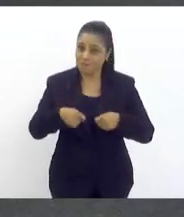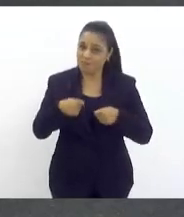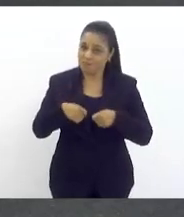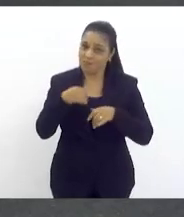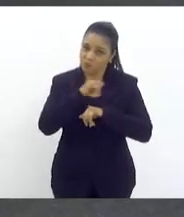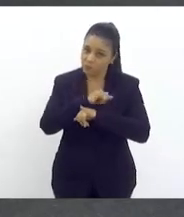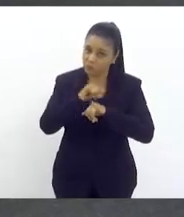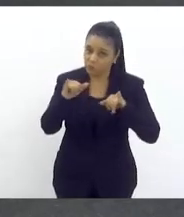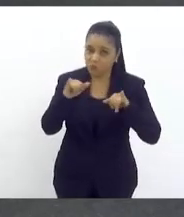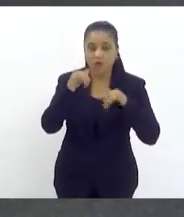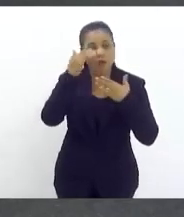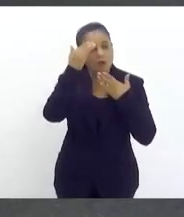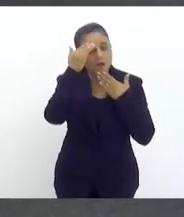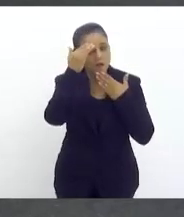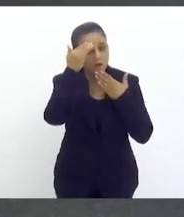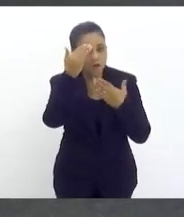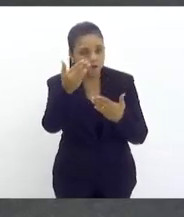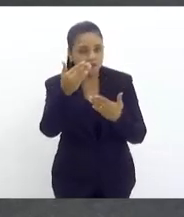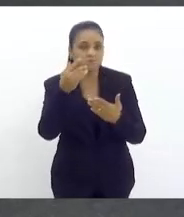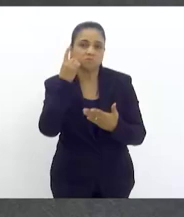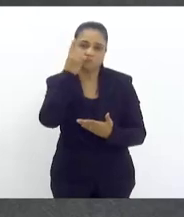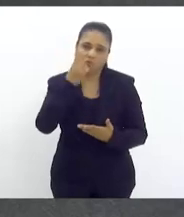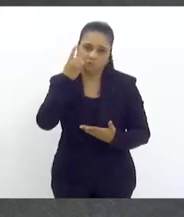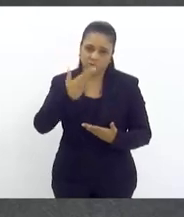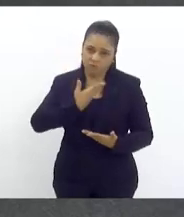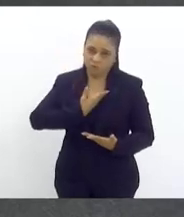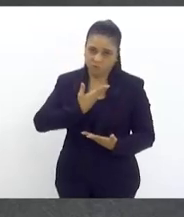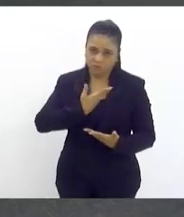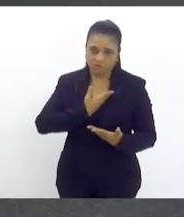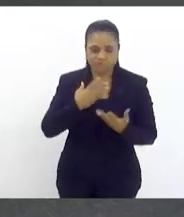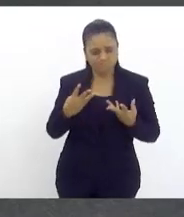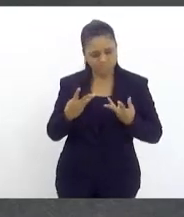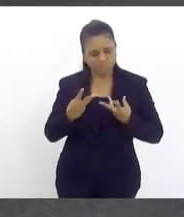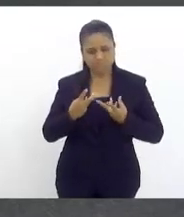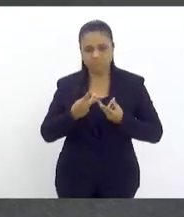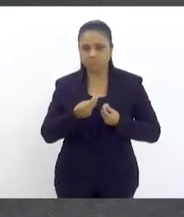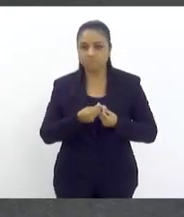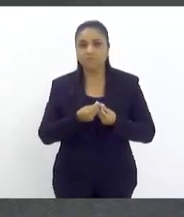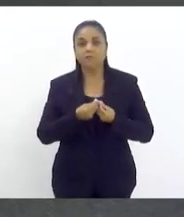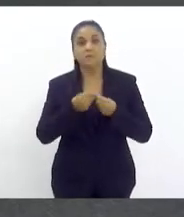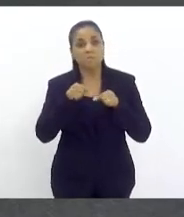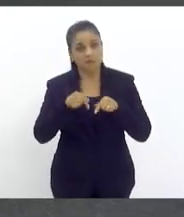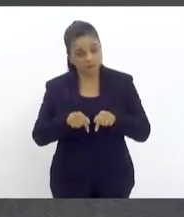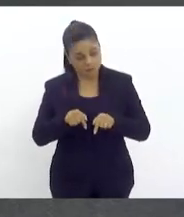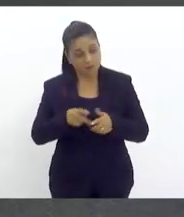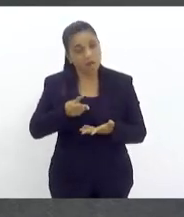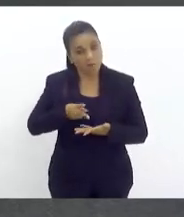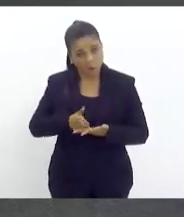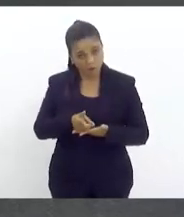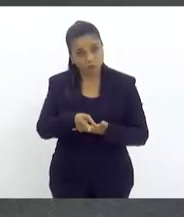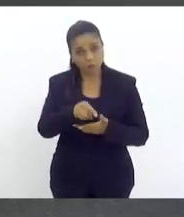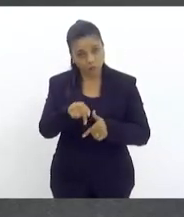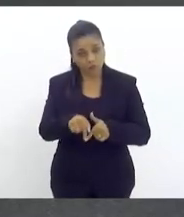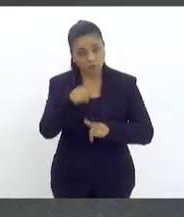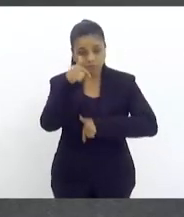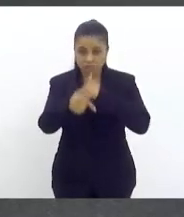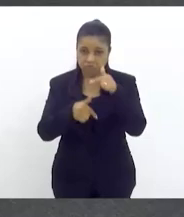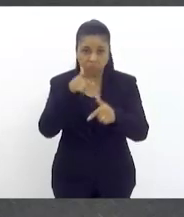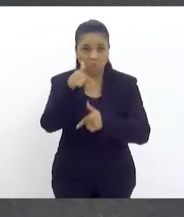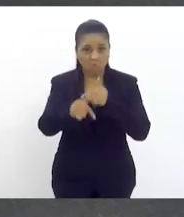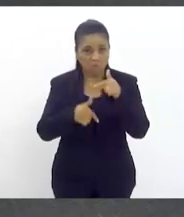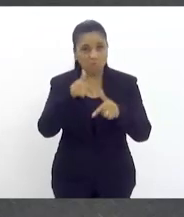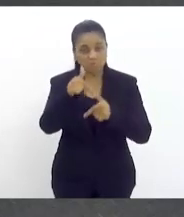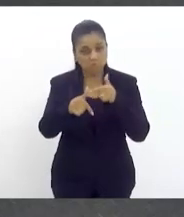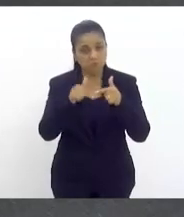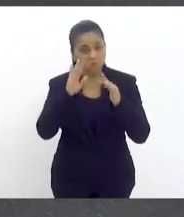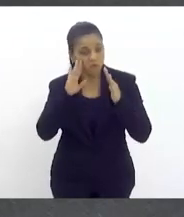que eu quero agradecer aos meus colegas que puderam ter a sensibilidade, mas que aqui a gente continua fazendo o trabalho para o